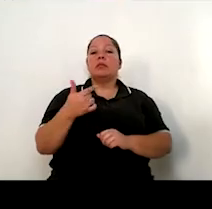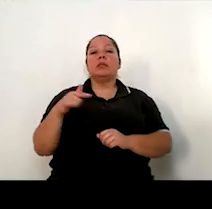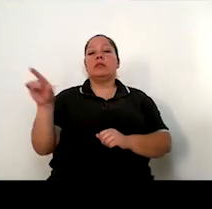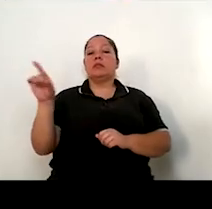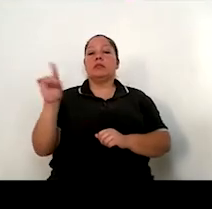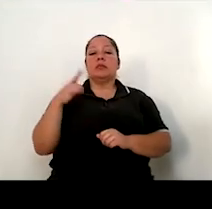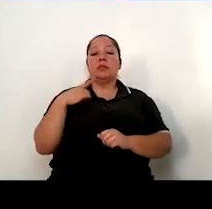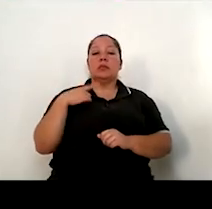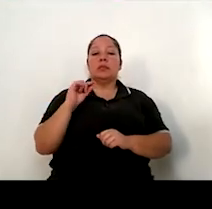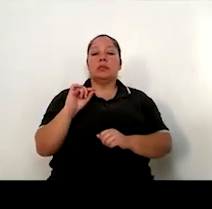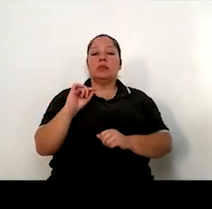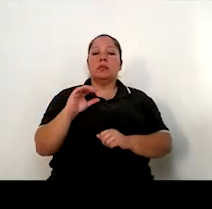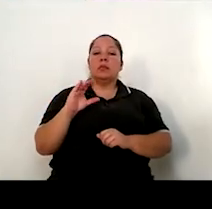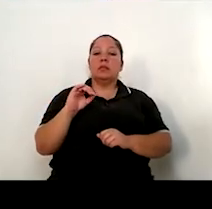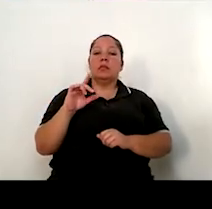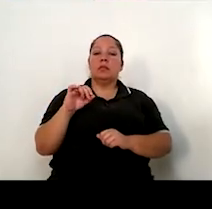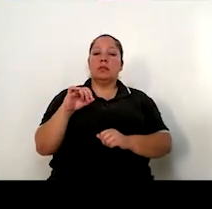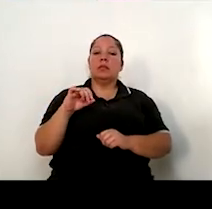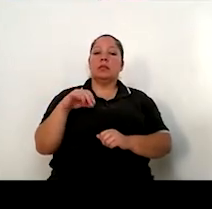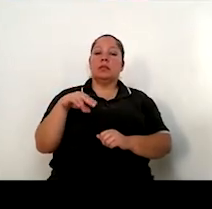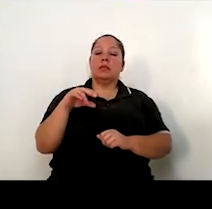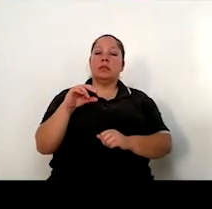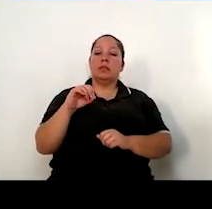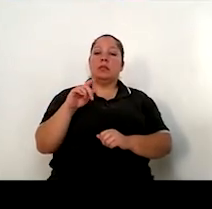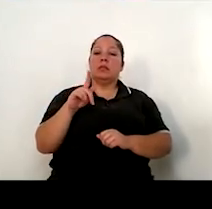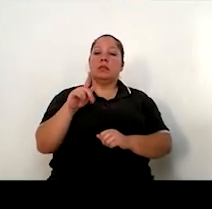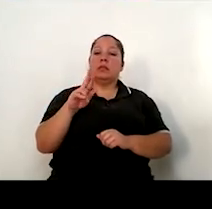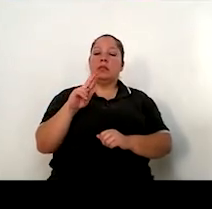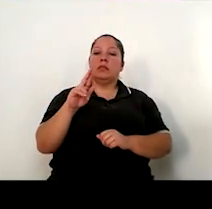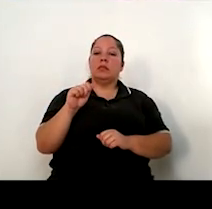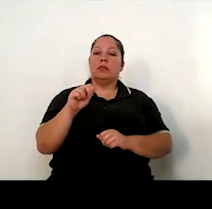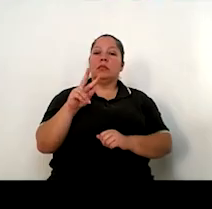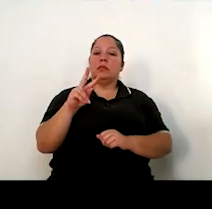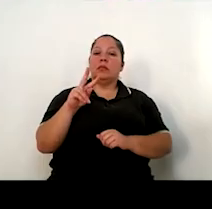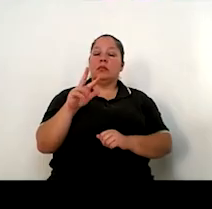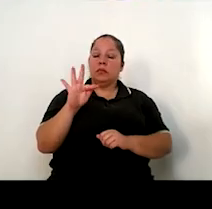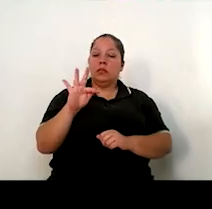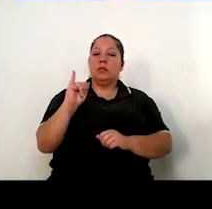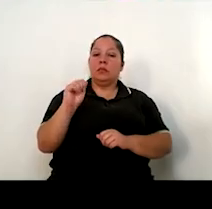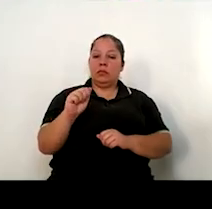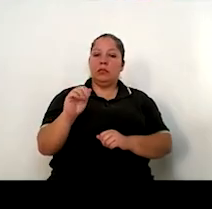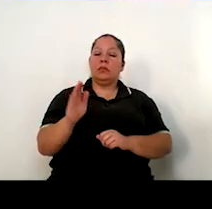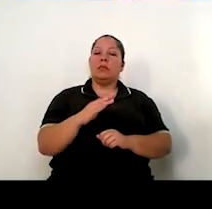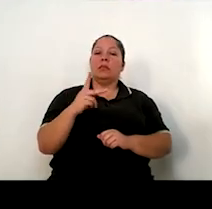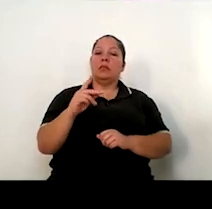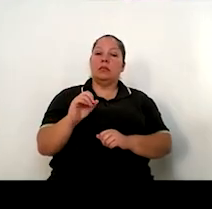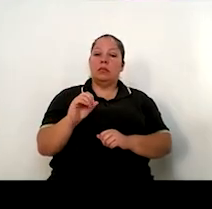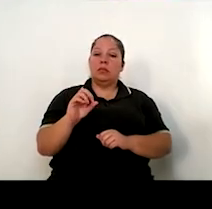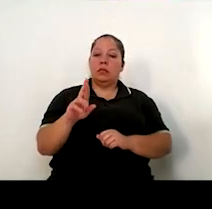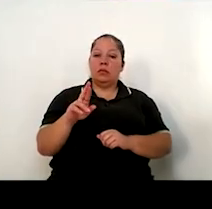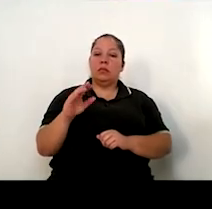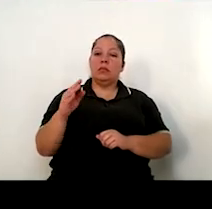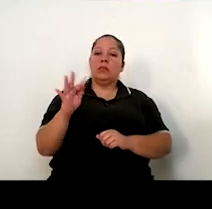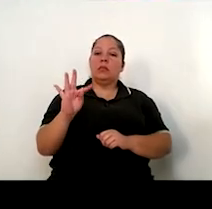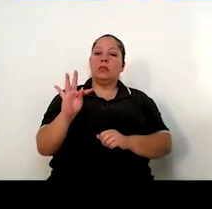tá? Então, para pacientes que não podem ser sedados, essa é uma opção. Mas ele também é um exame desconfortável, porque ele também tem que ter